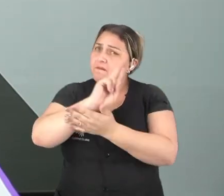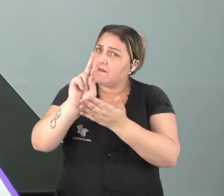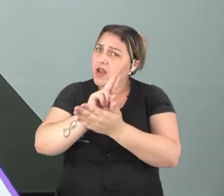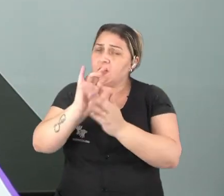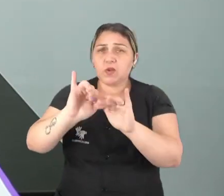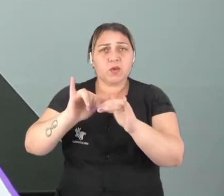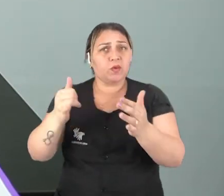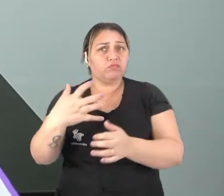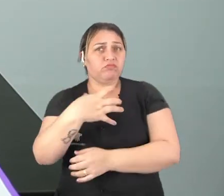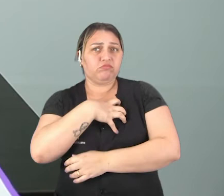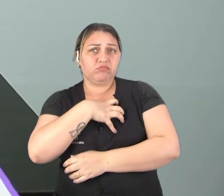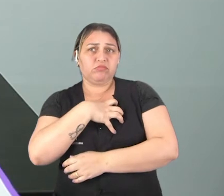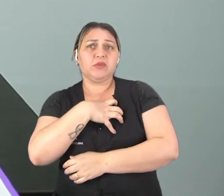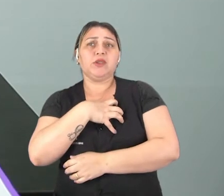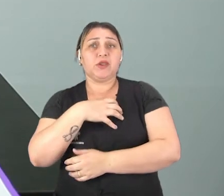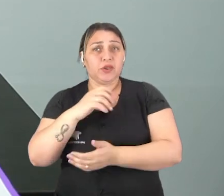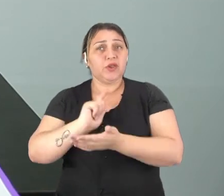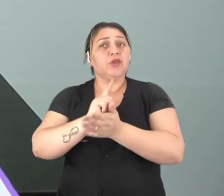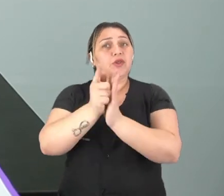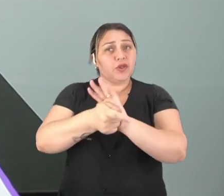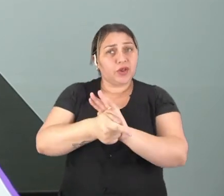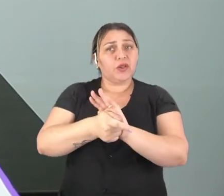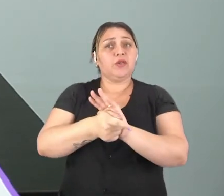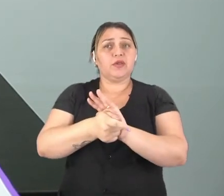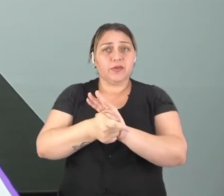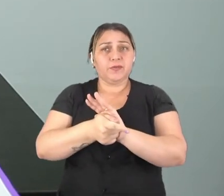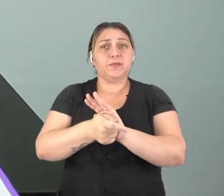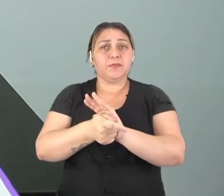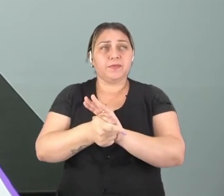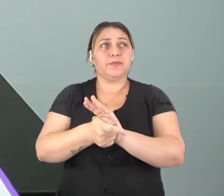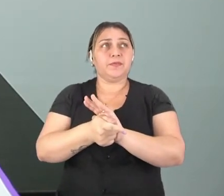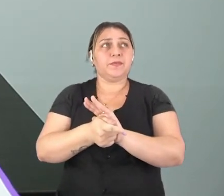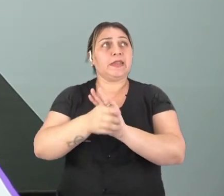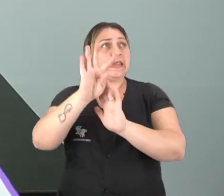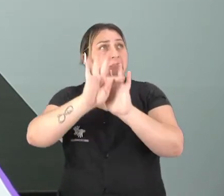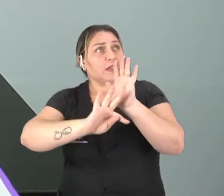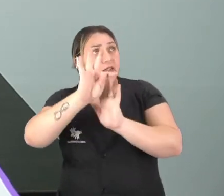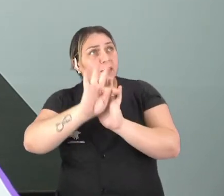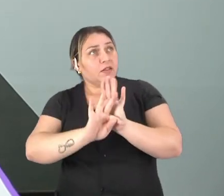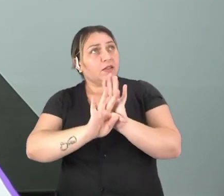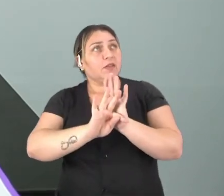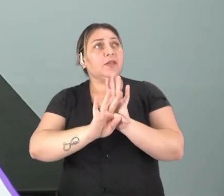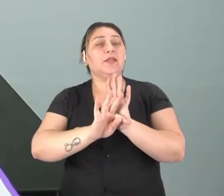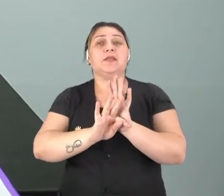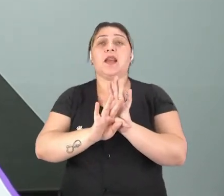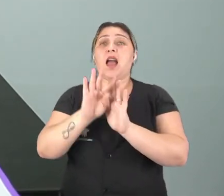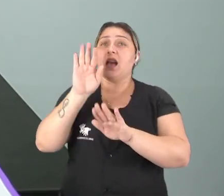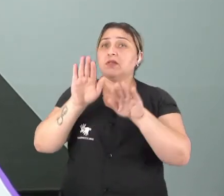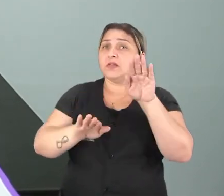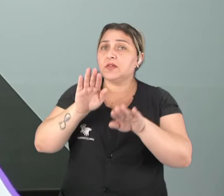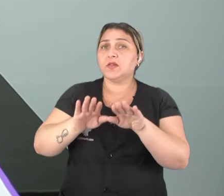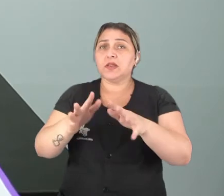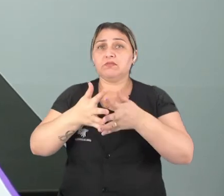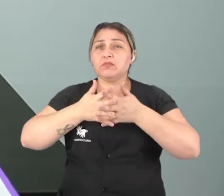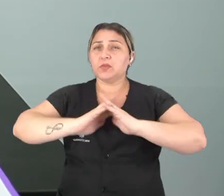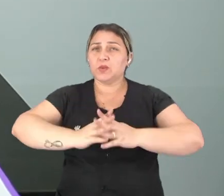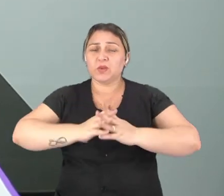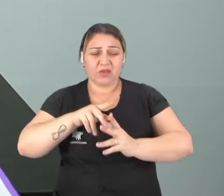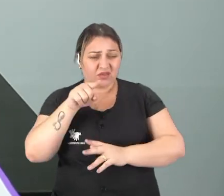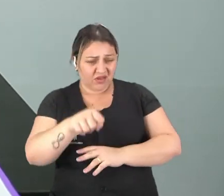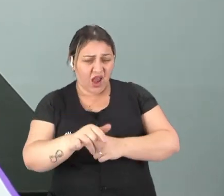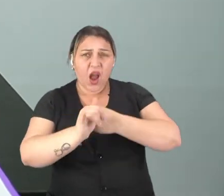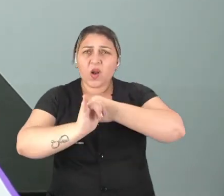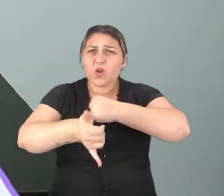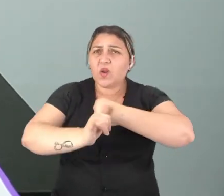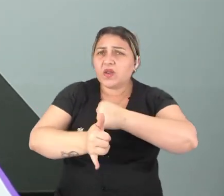outros tipos, né, de gêneros, né, em vários outros tipos textuais. Às vezes você até se confunde, fala, será que esse texto é